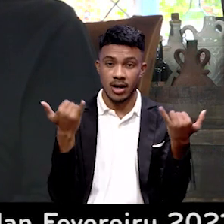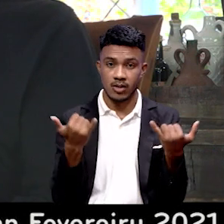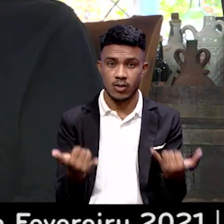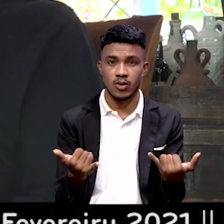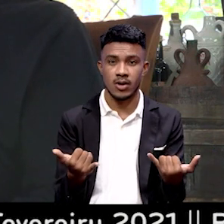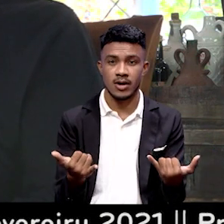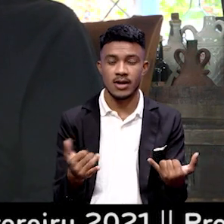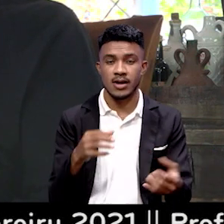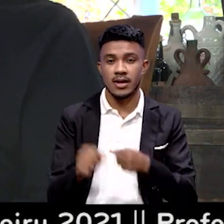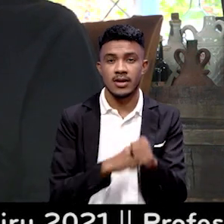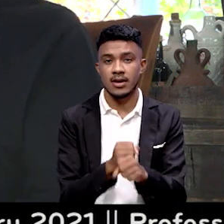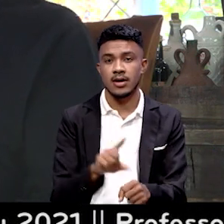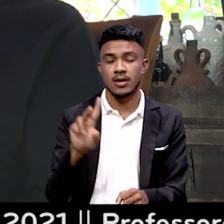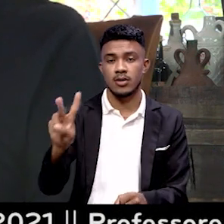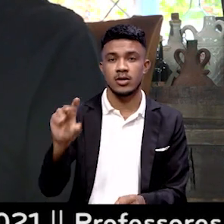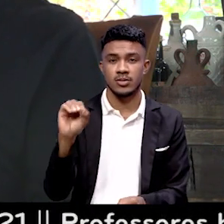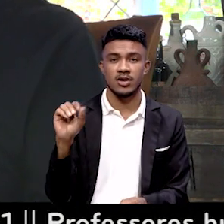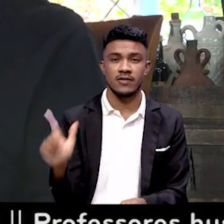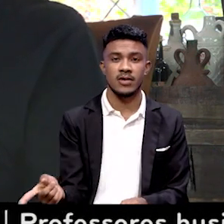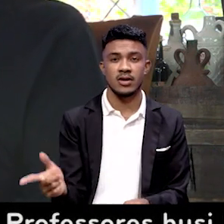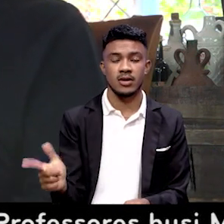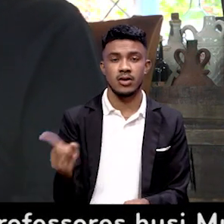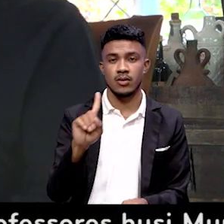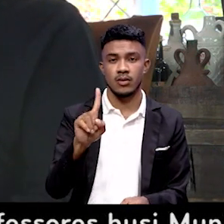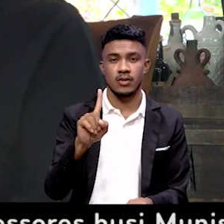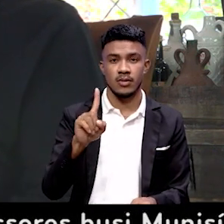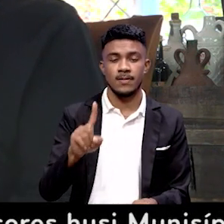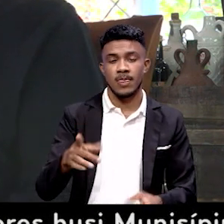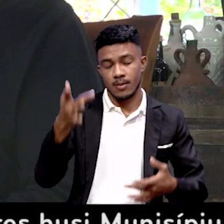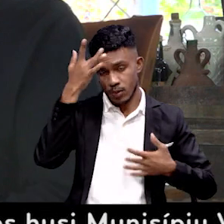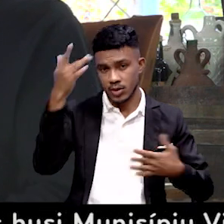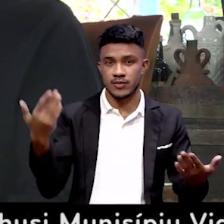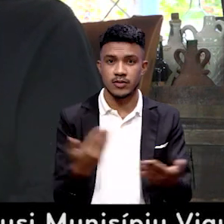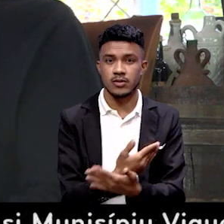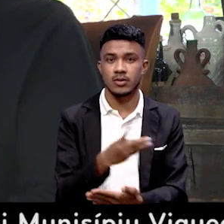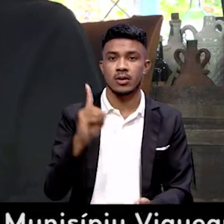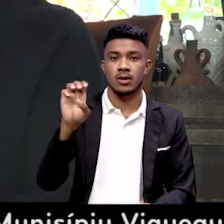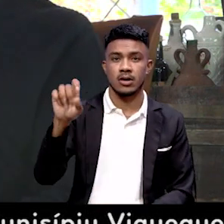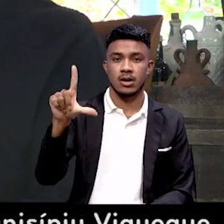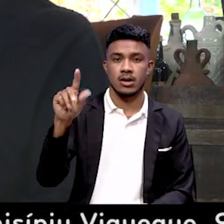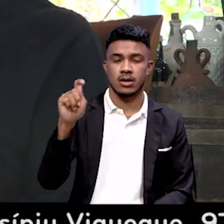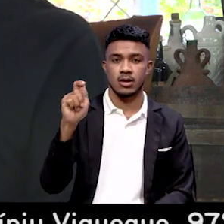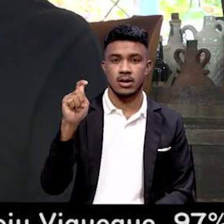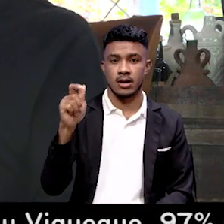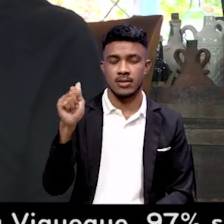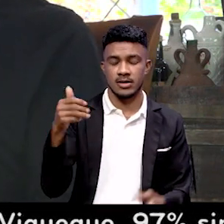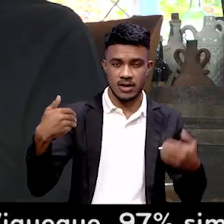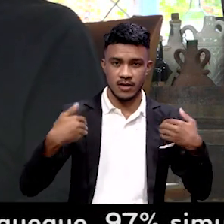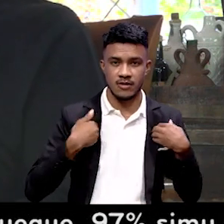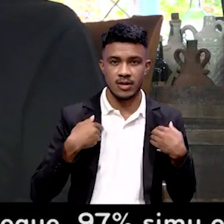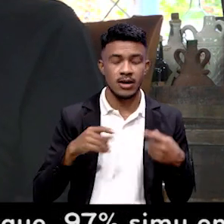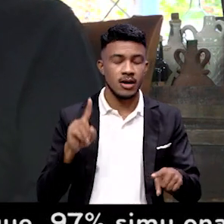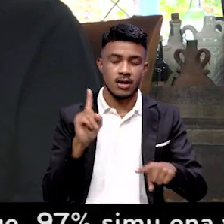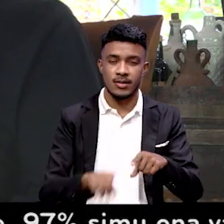Covid ou Delta não está mais. Mas bem, esse desafio se não é, a velha moça nessa